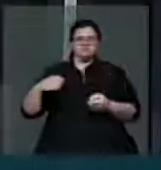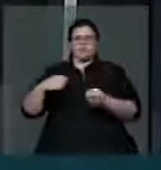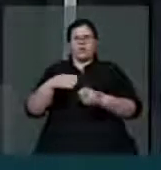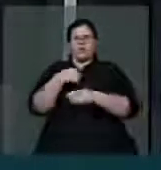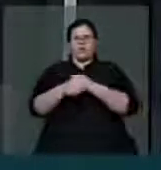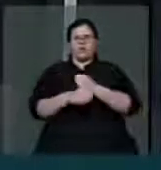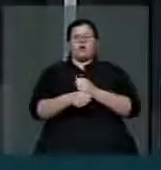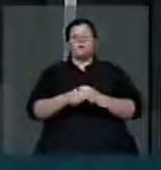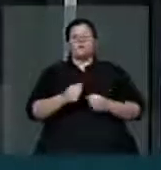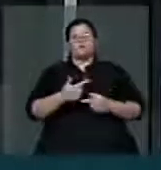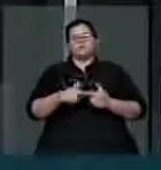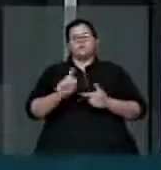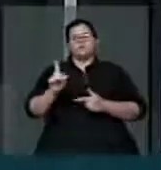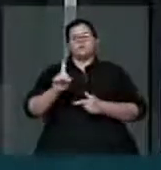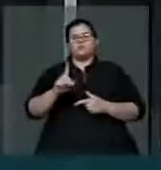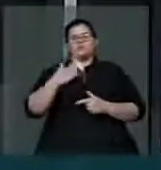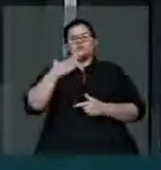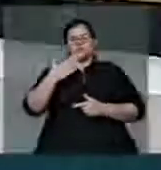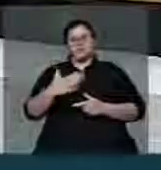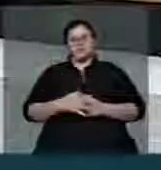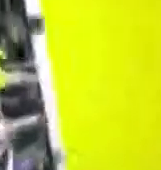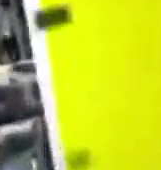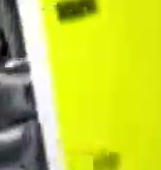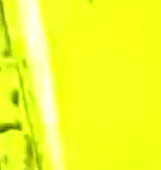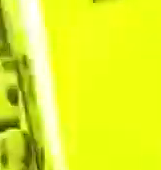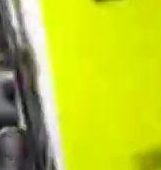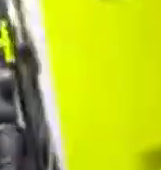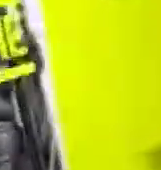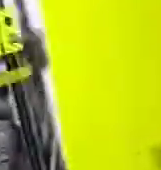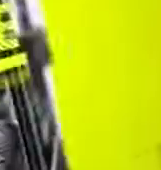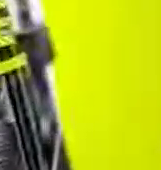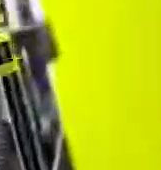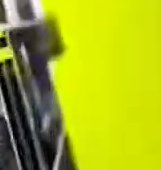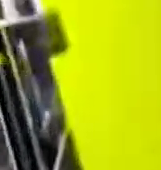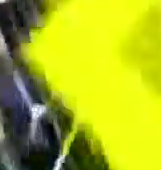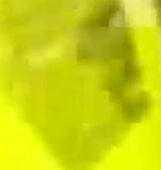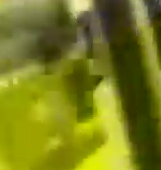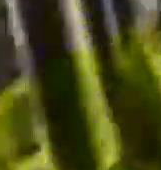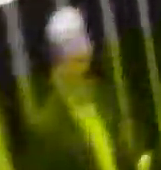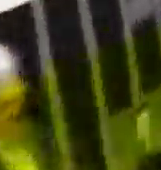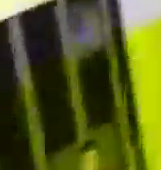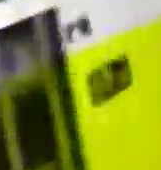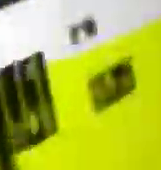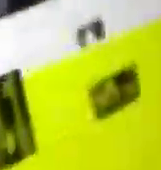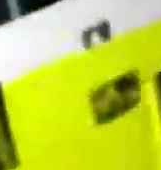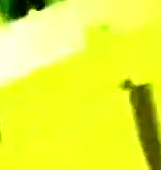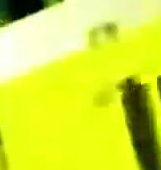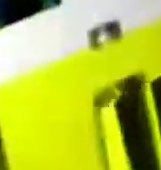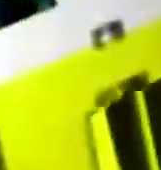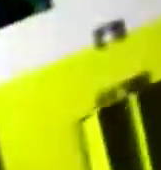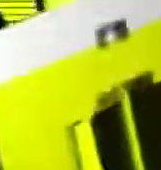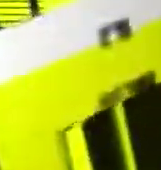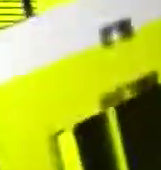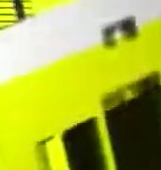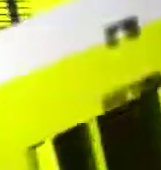Brasil. Obrigado, senhor presidente. Muito obrigado, deputado Mauro. Que não que sejam menos importantes.